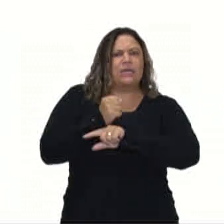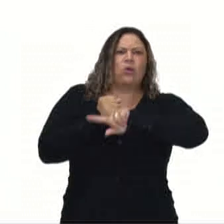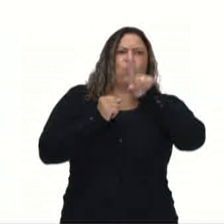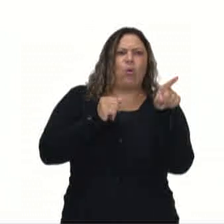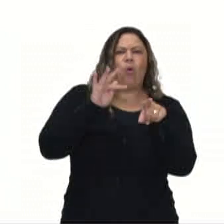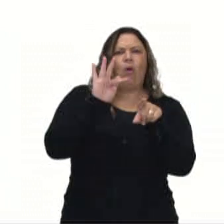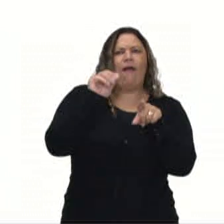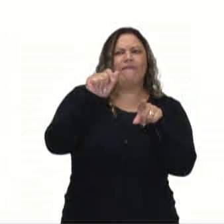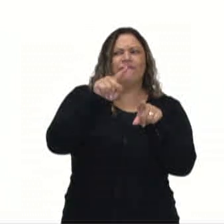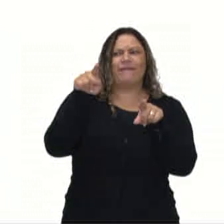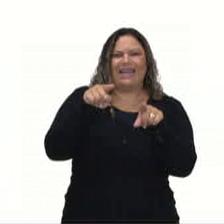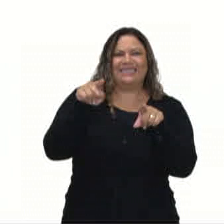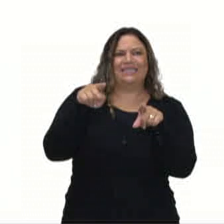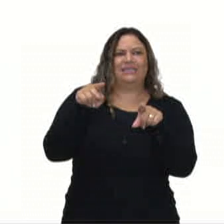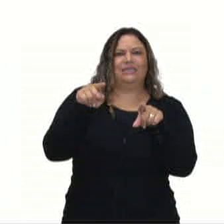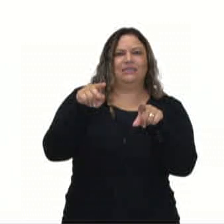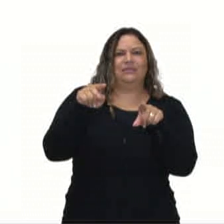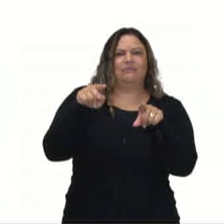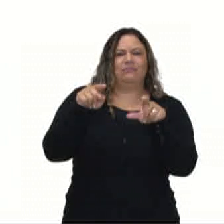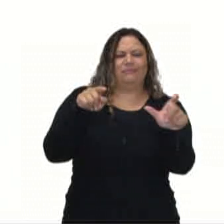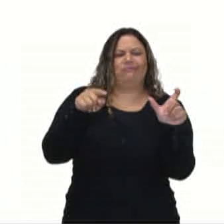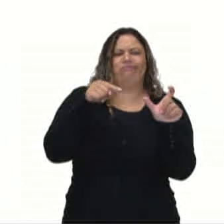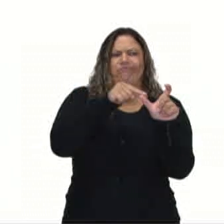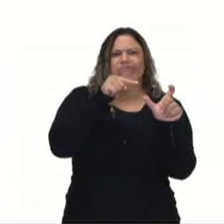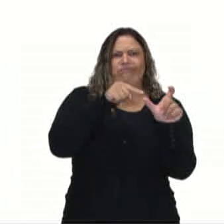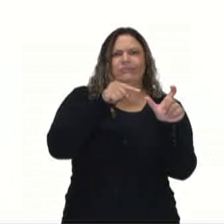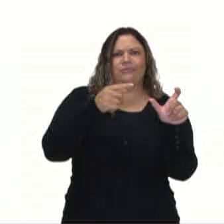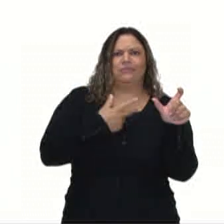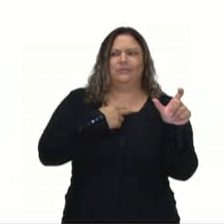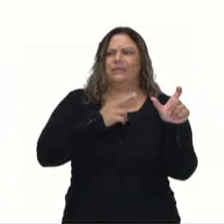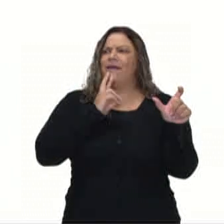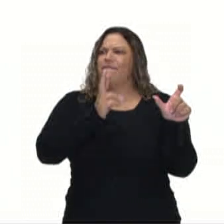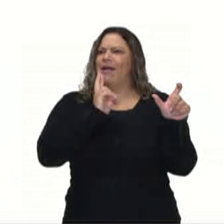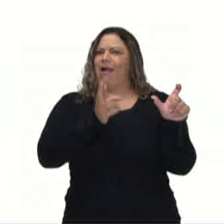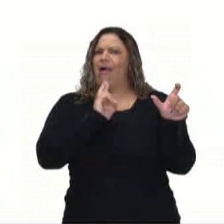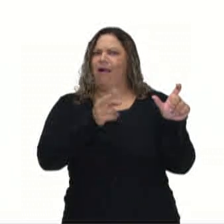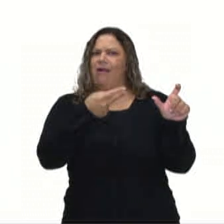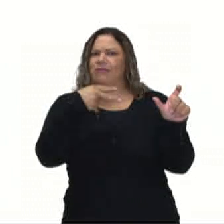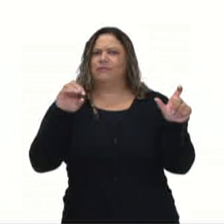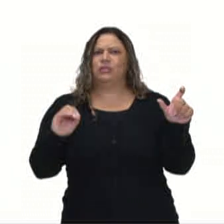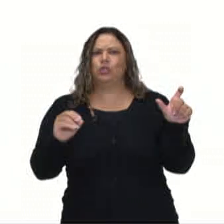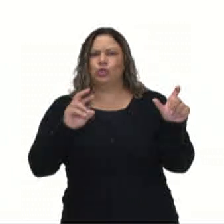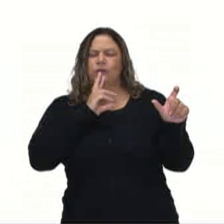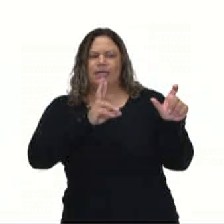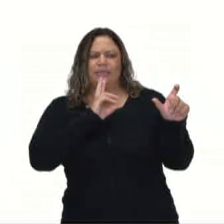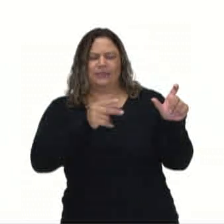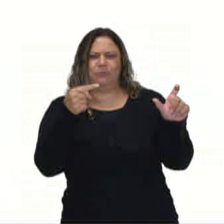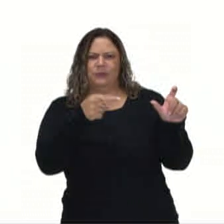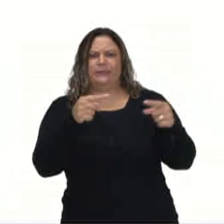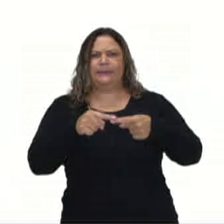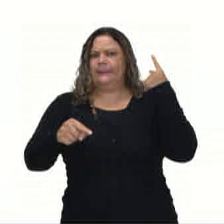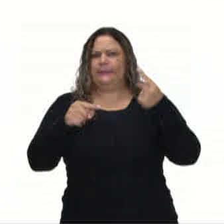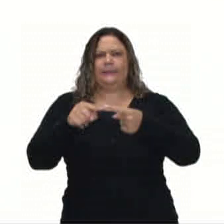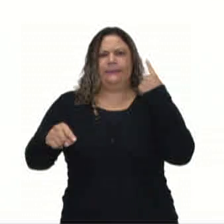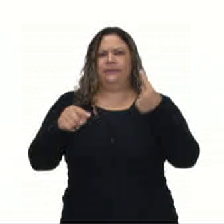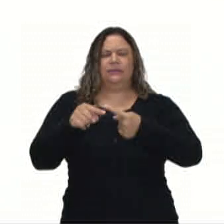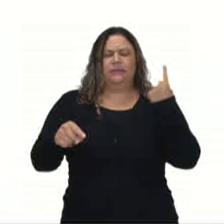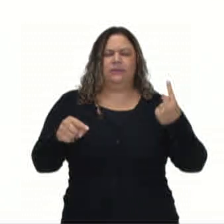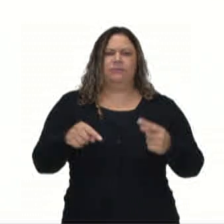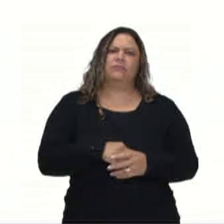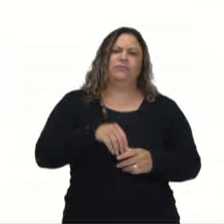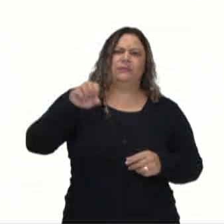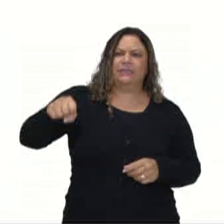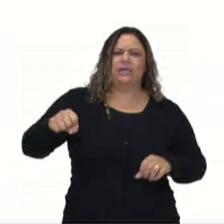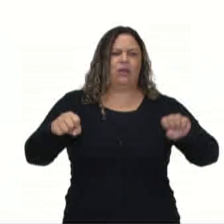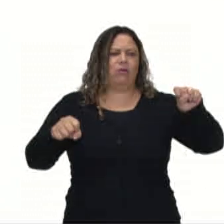hoje 2 anos? Apareceram 20 respostas contraditórias. Uns opinavam por fazem, outros